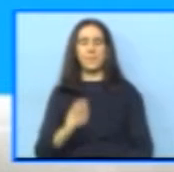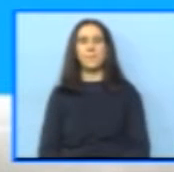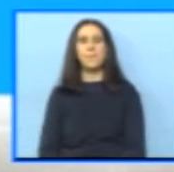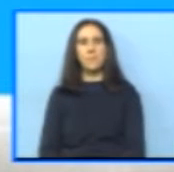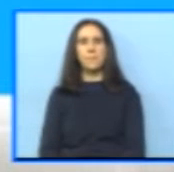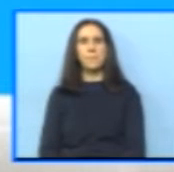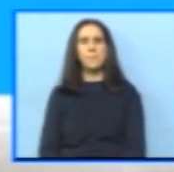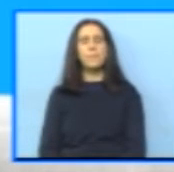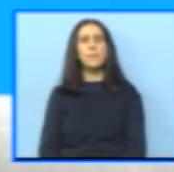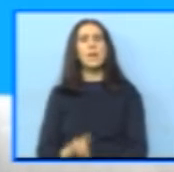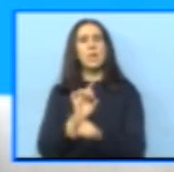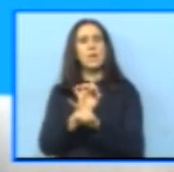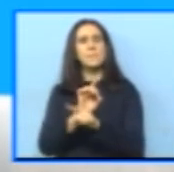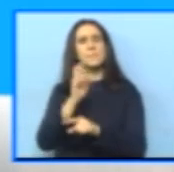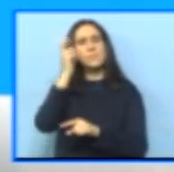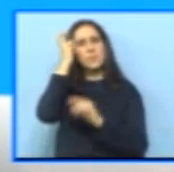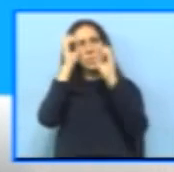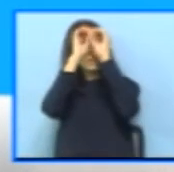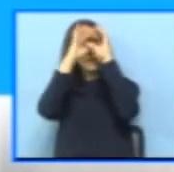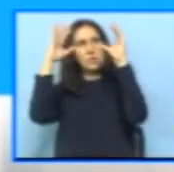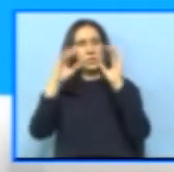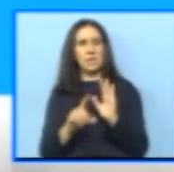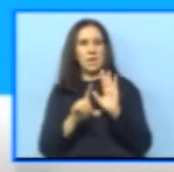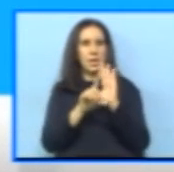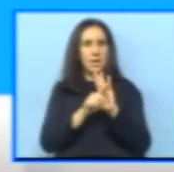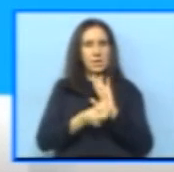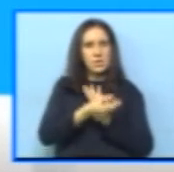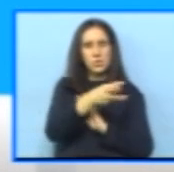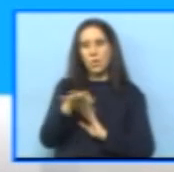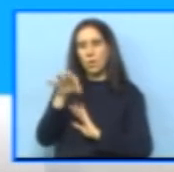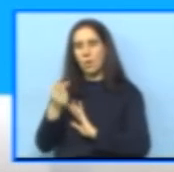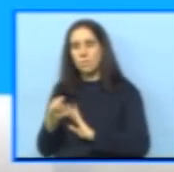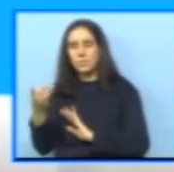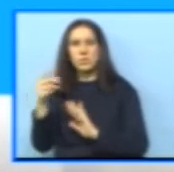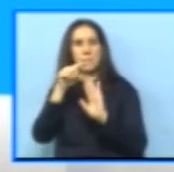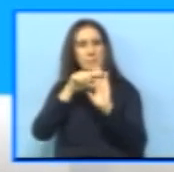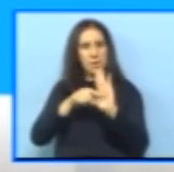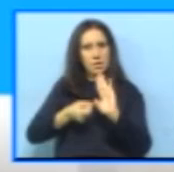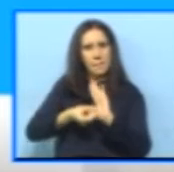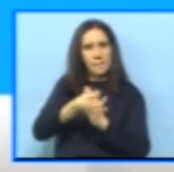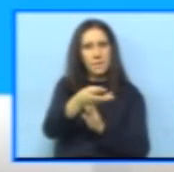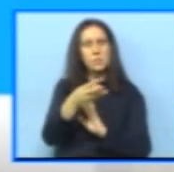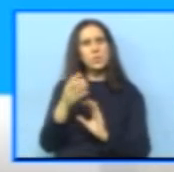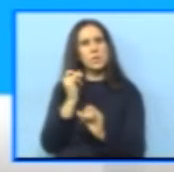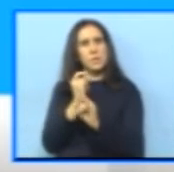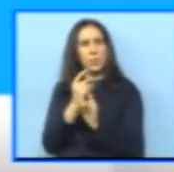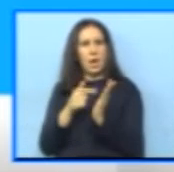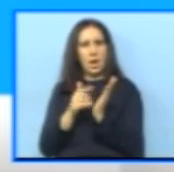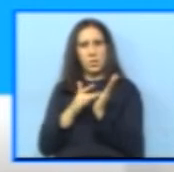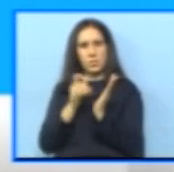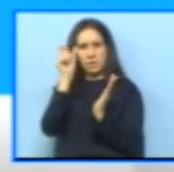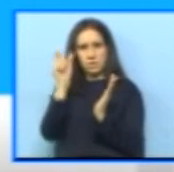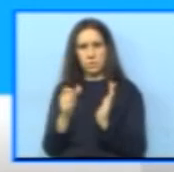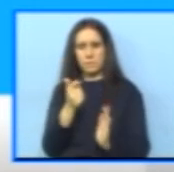este conceitos de leis, de opções, de mandamentos, vai surgindo aqui um outro também neste livro do Ben Sirá, mas